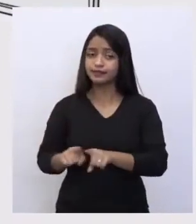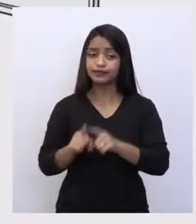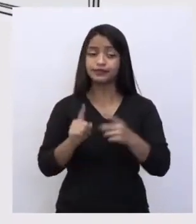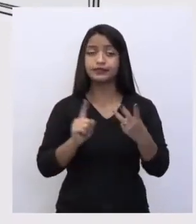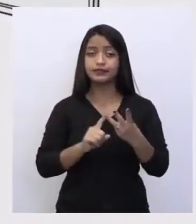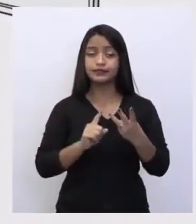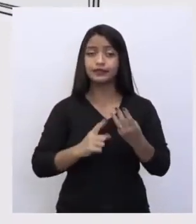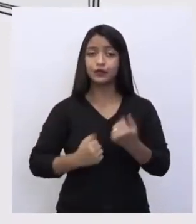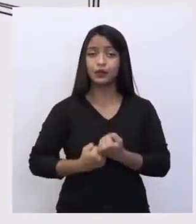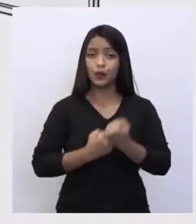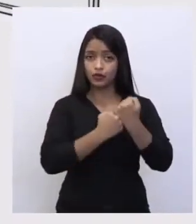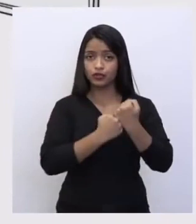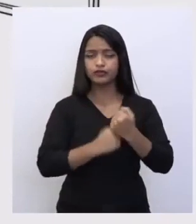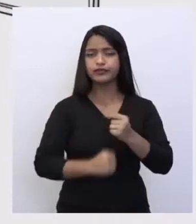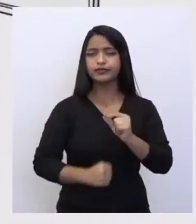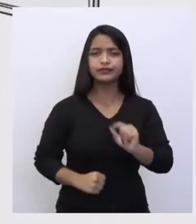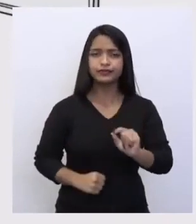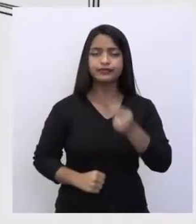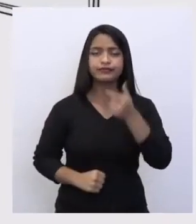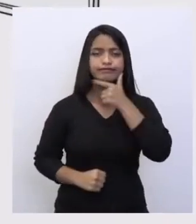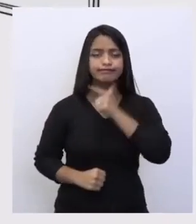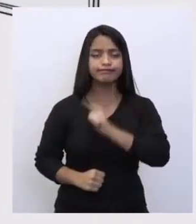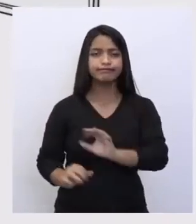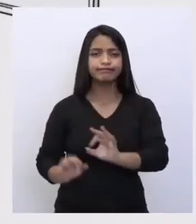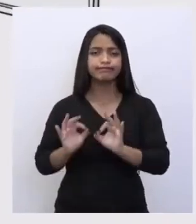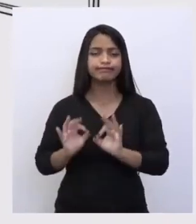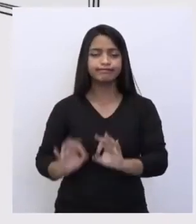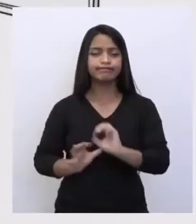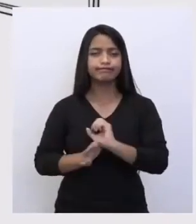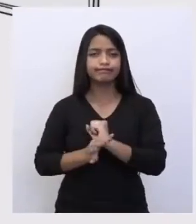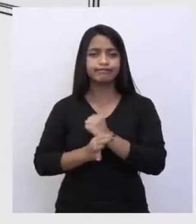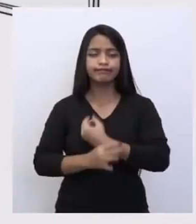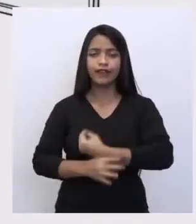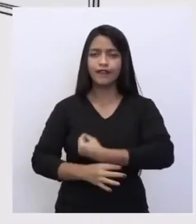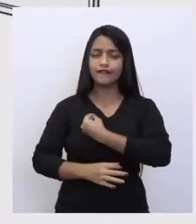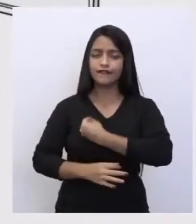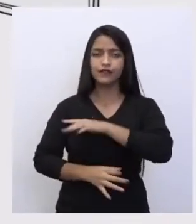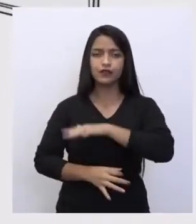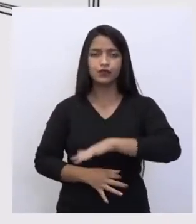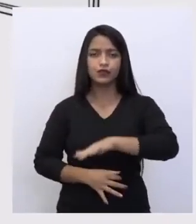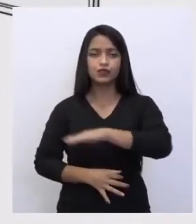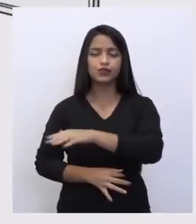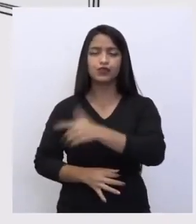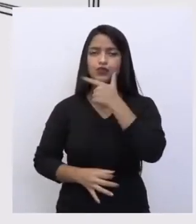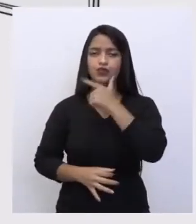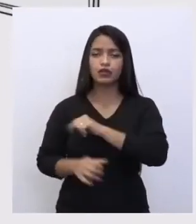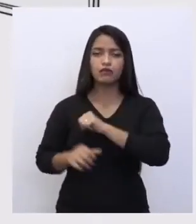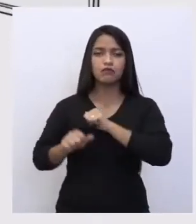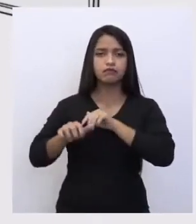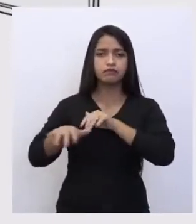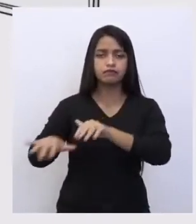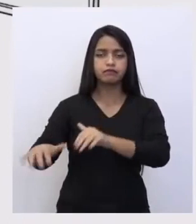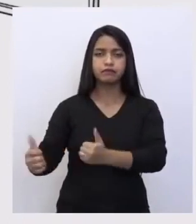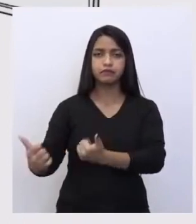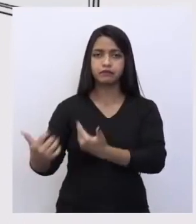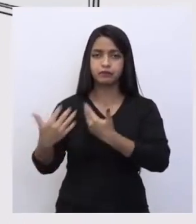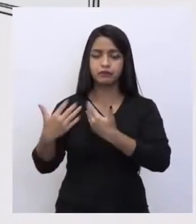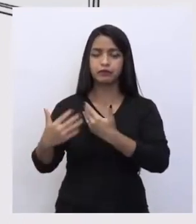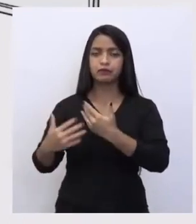Suporte, a capacidade de garantir a manutenção dos ciclos de vida de espécies migratórias e da diversidade